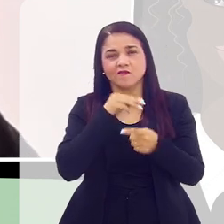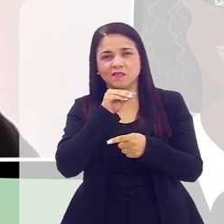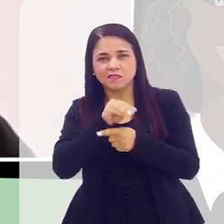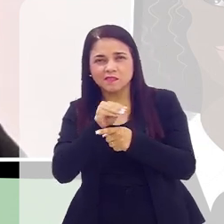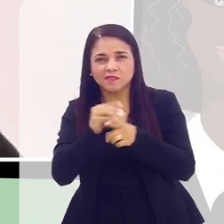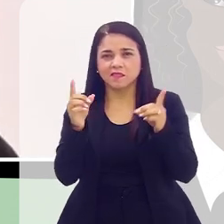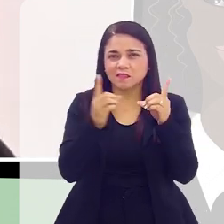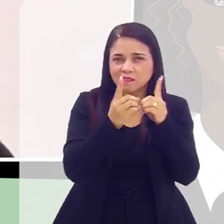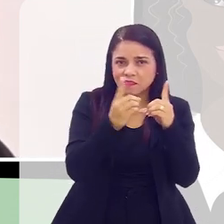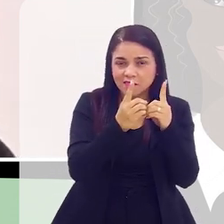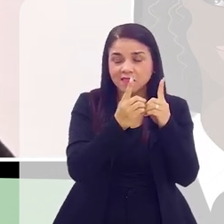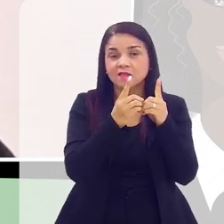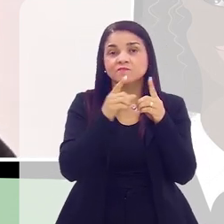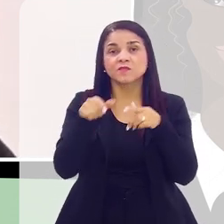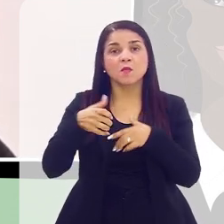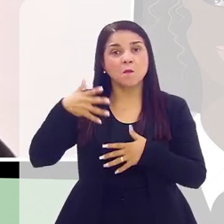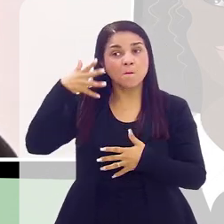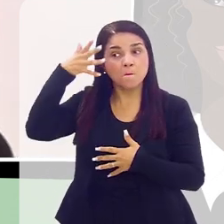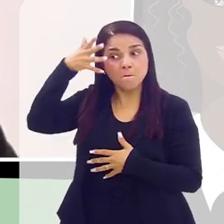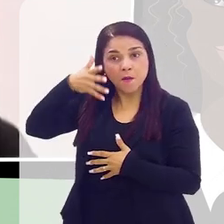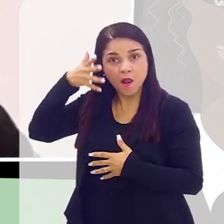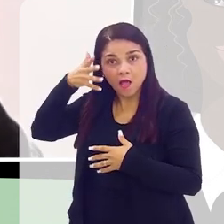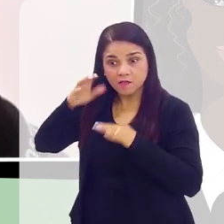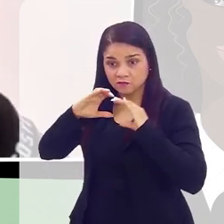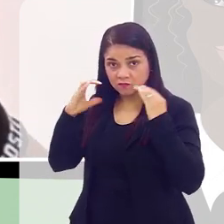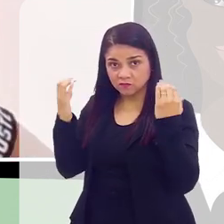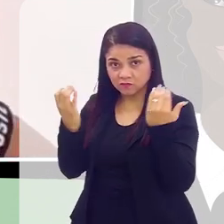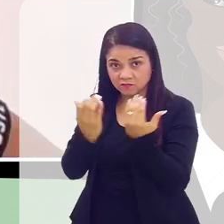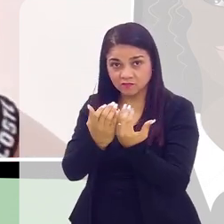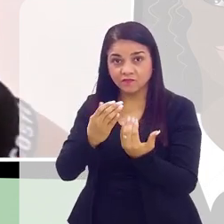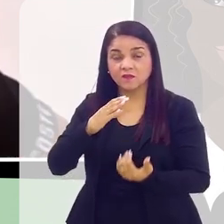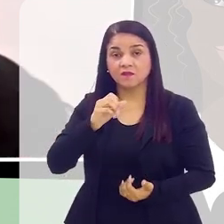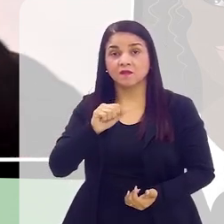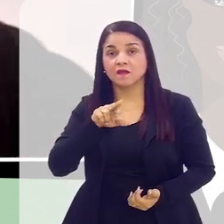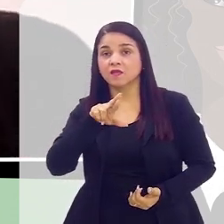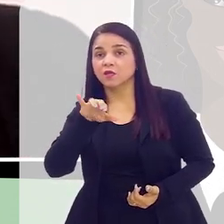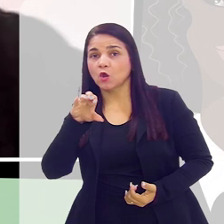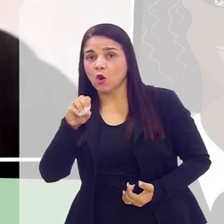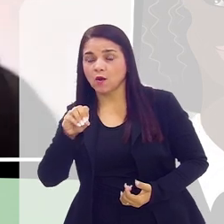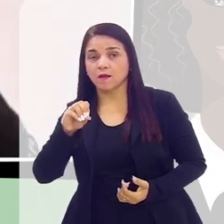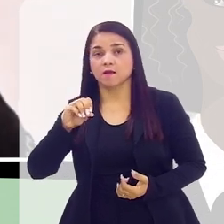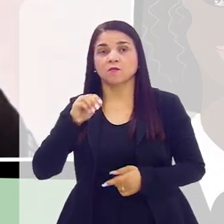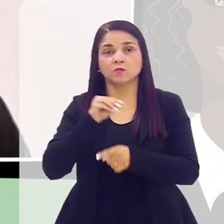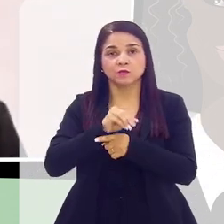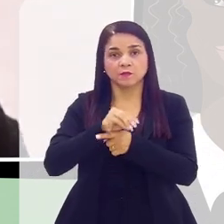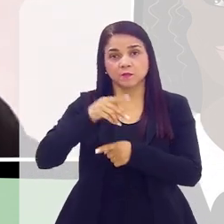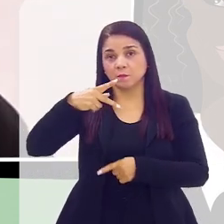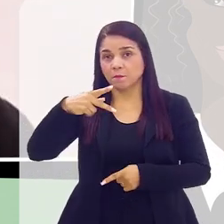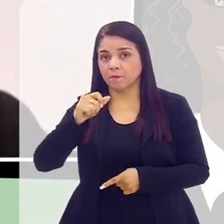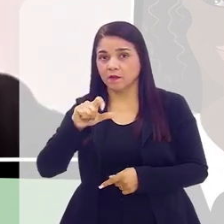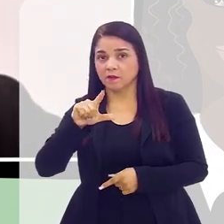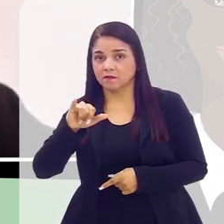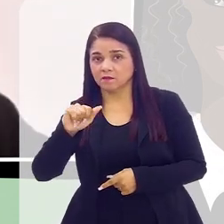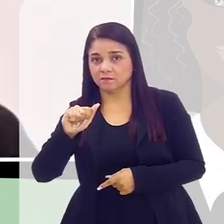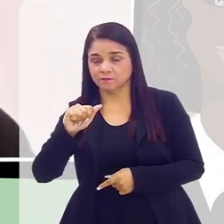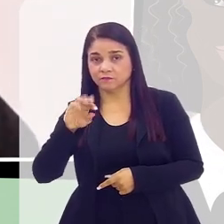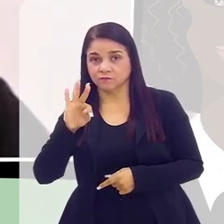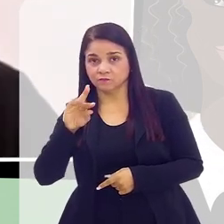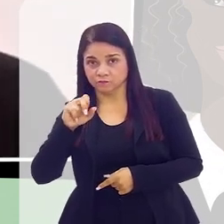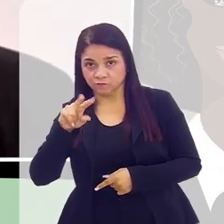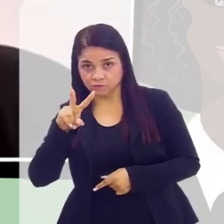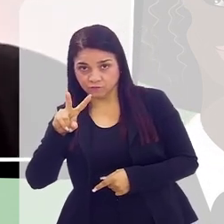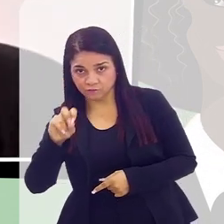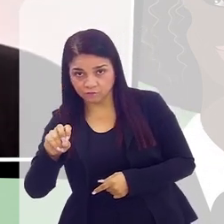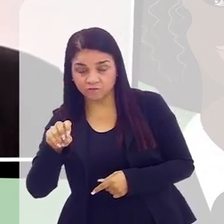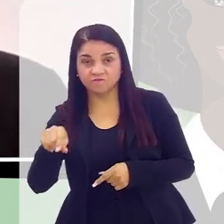atendimentos, e quando fui fazer uma palestra no Congresso Carioca de Cuidados Paliativos sobre cuidados paliativos em favela, alguém